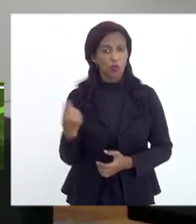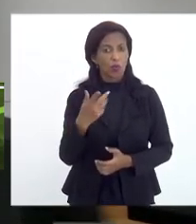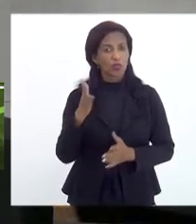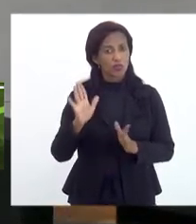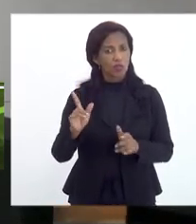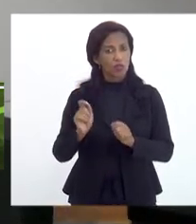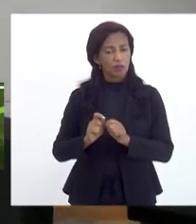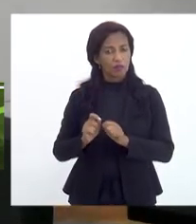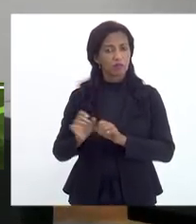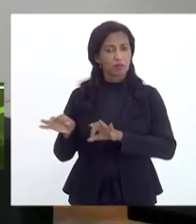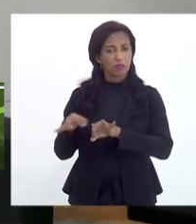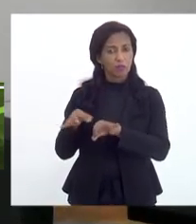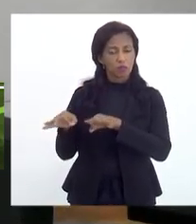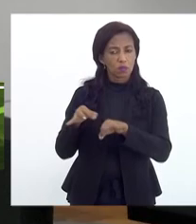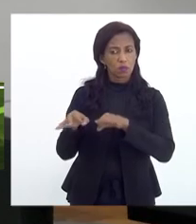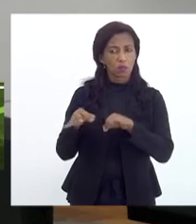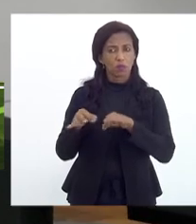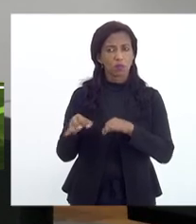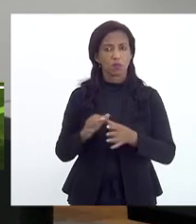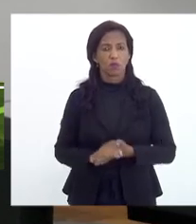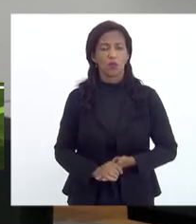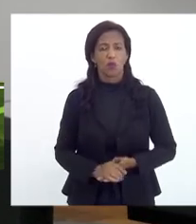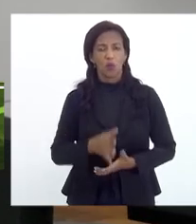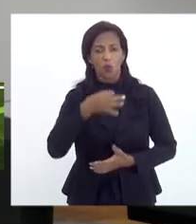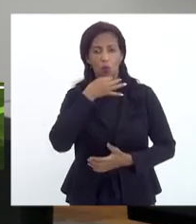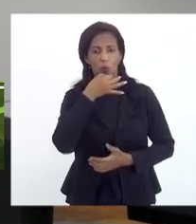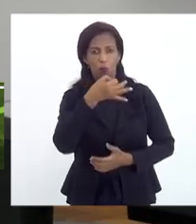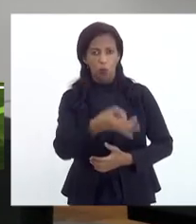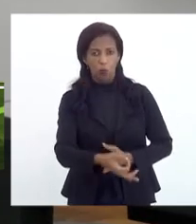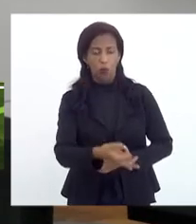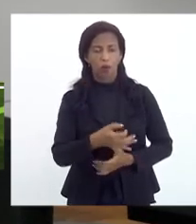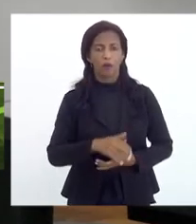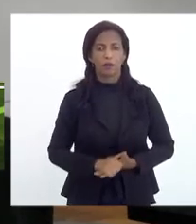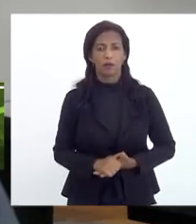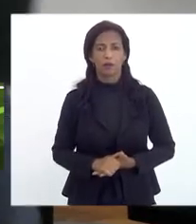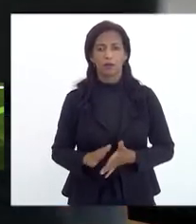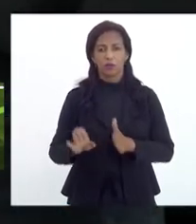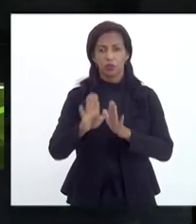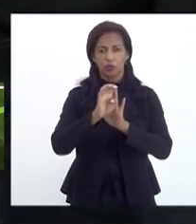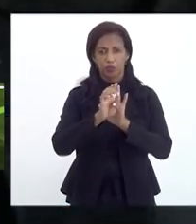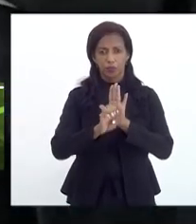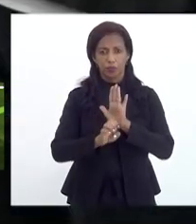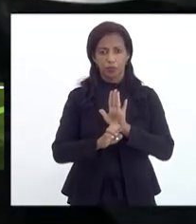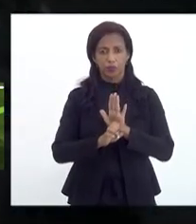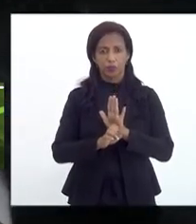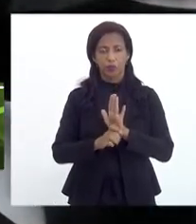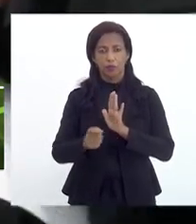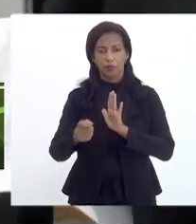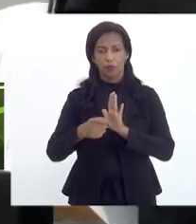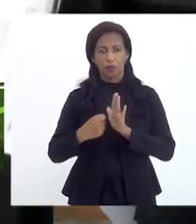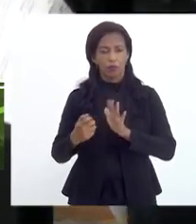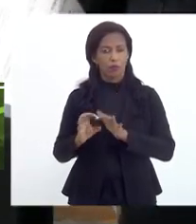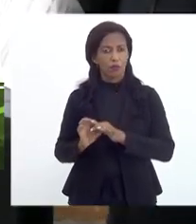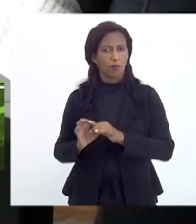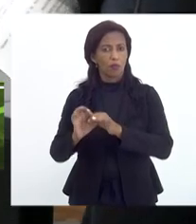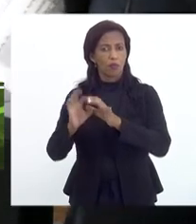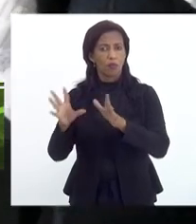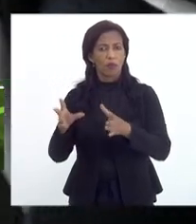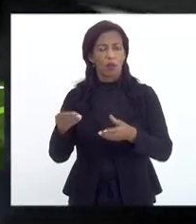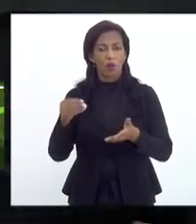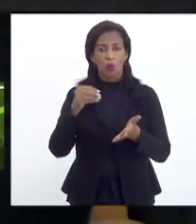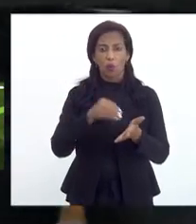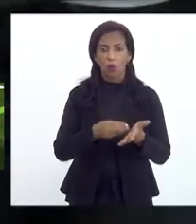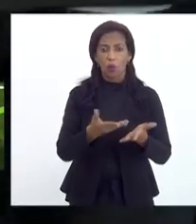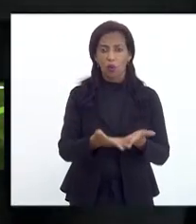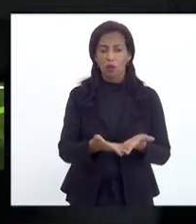fizemos Uma Uma sugestão De uma Emenda Autorizativa Colocando ali